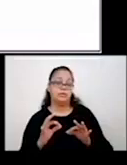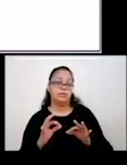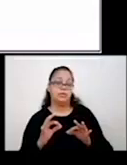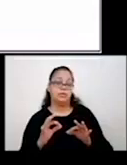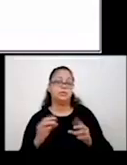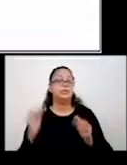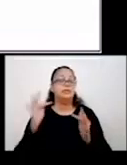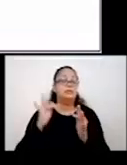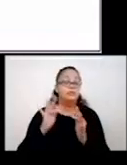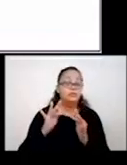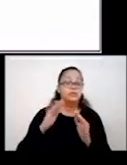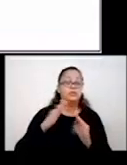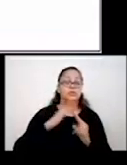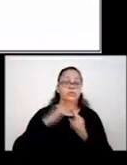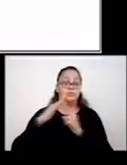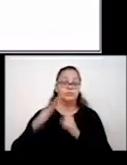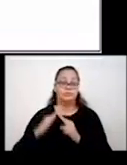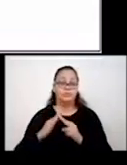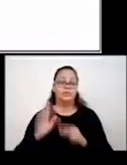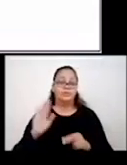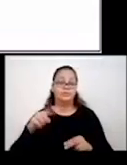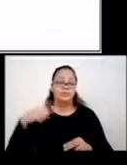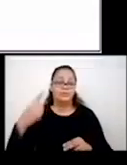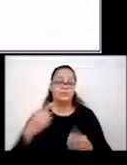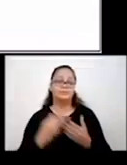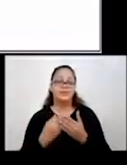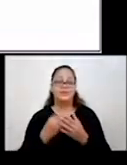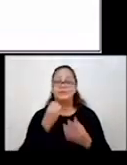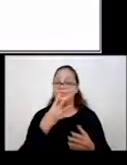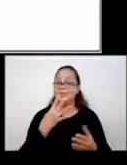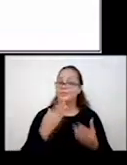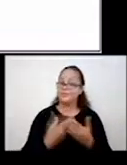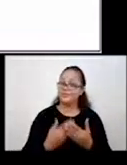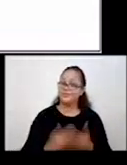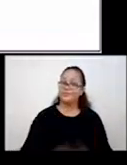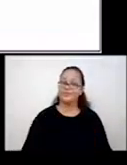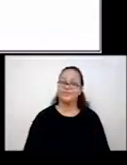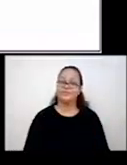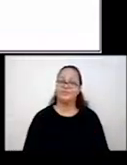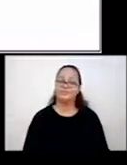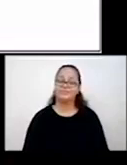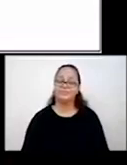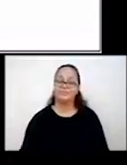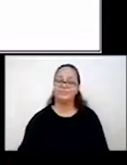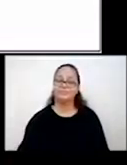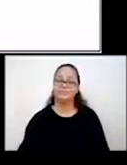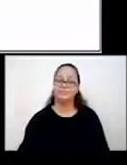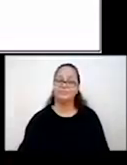falando acerca das funções urbanas. Então é isso, até a próxima aula e bons estudos!